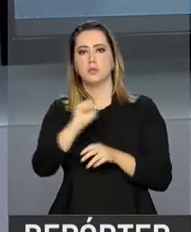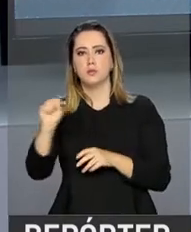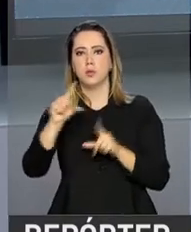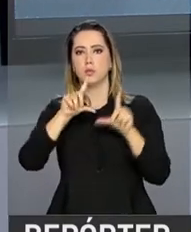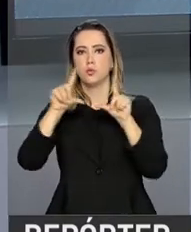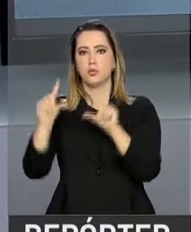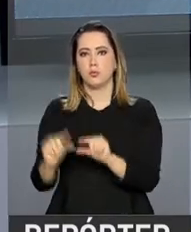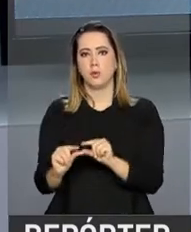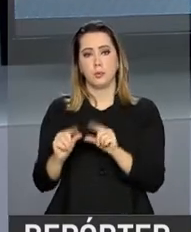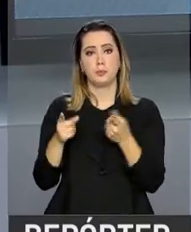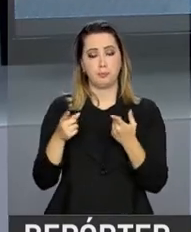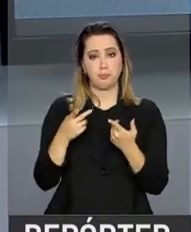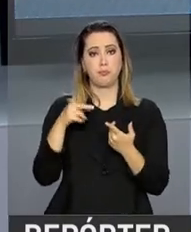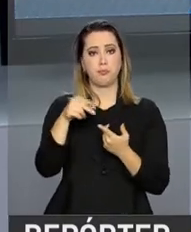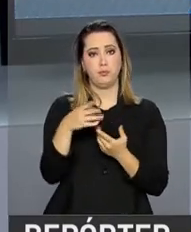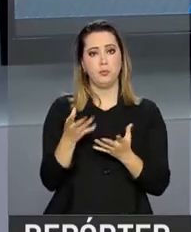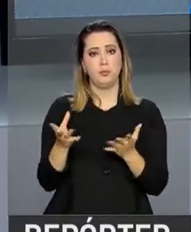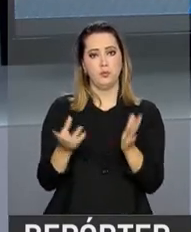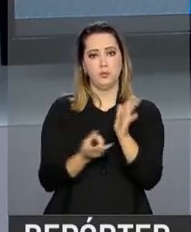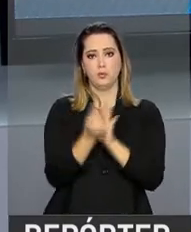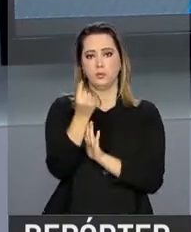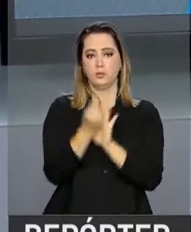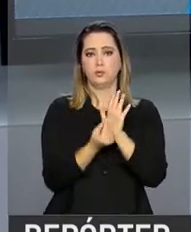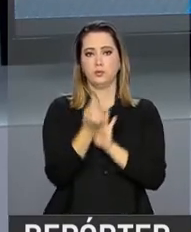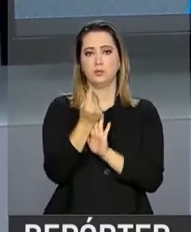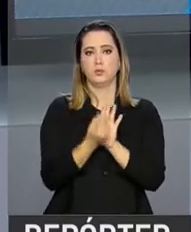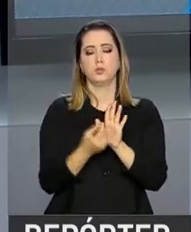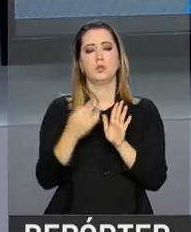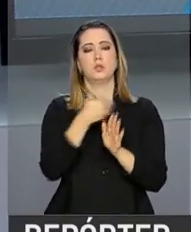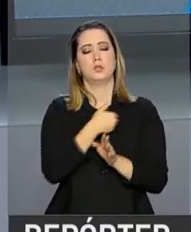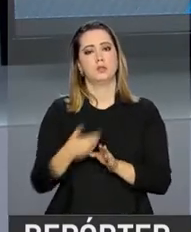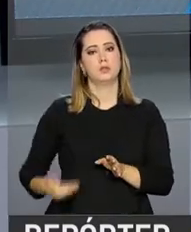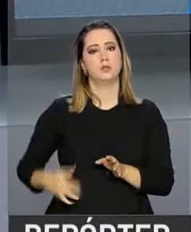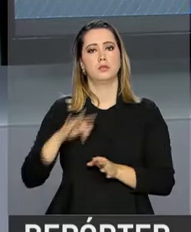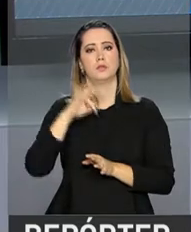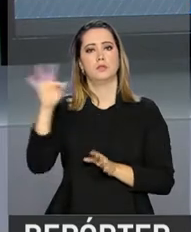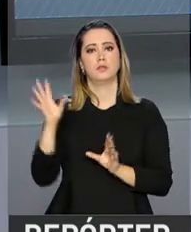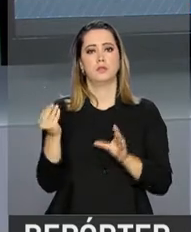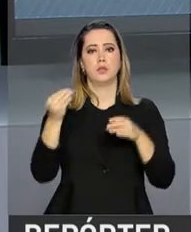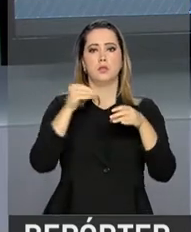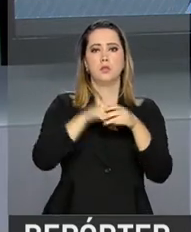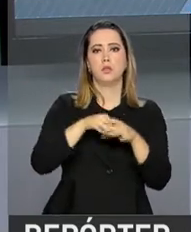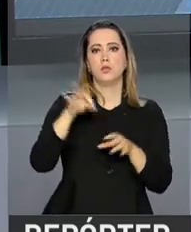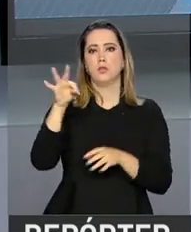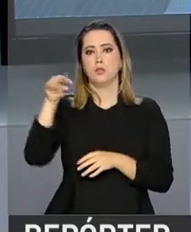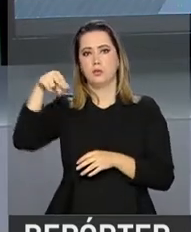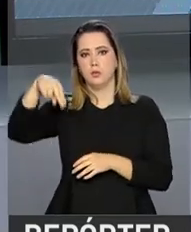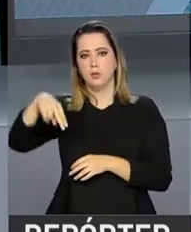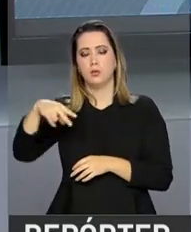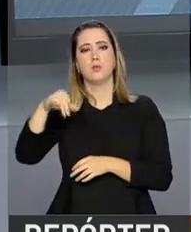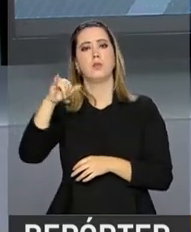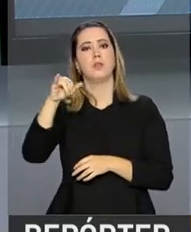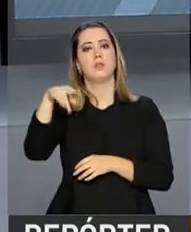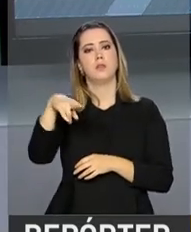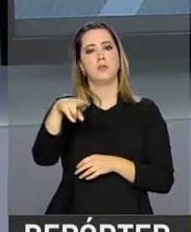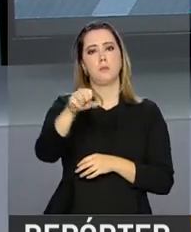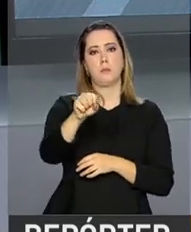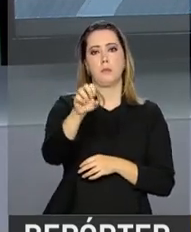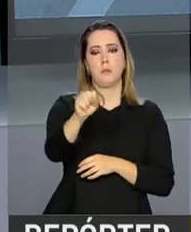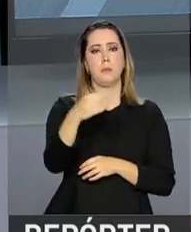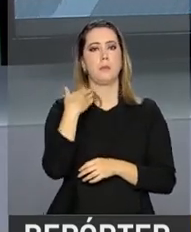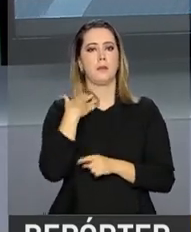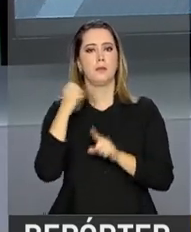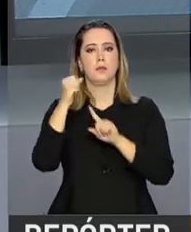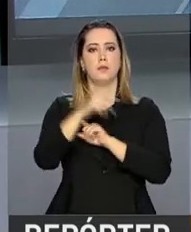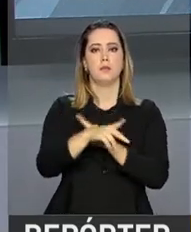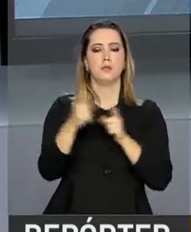tesouro nacional as contas do governo central que inclui tesouro nacional previdência social e banco central fecharam agosto com resultado